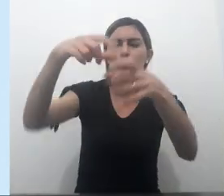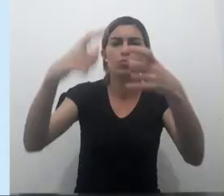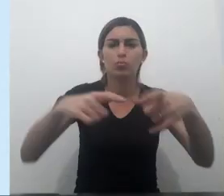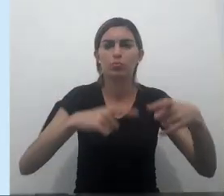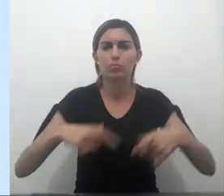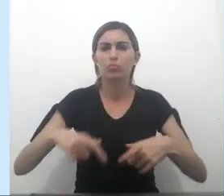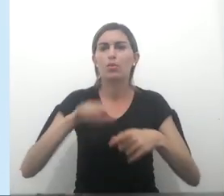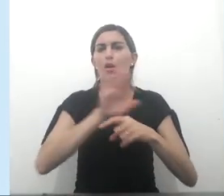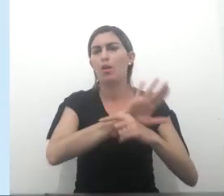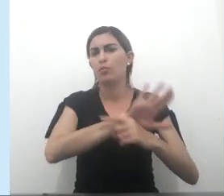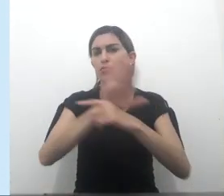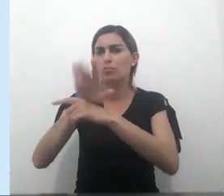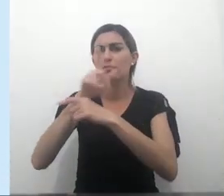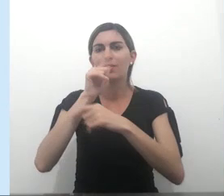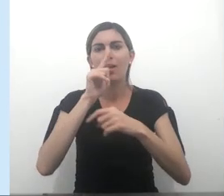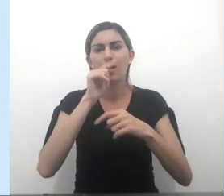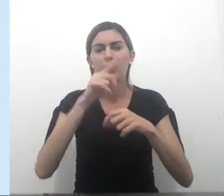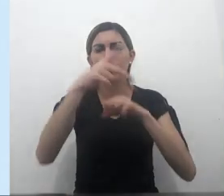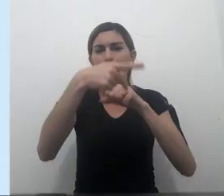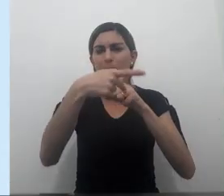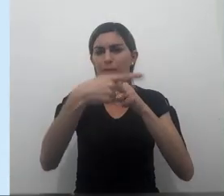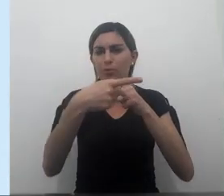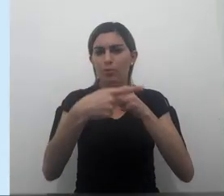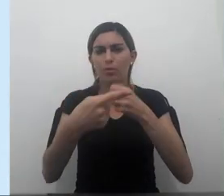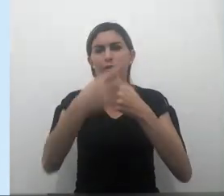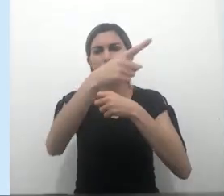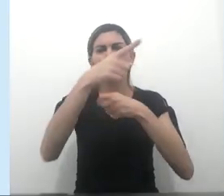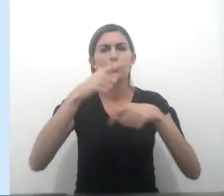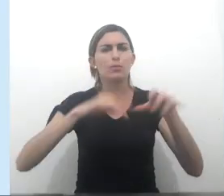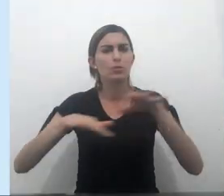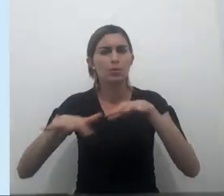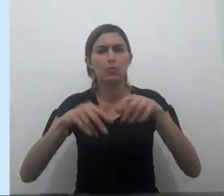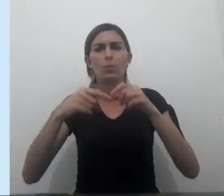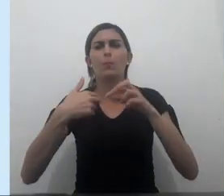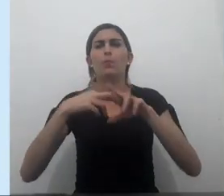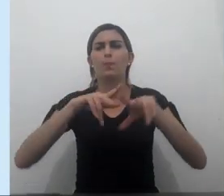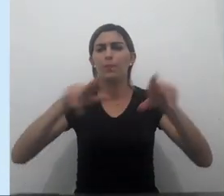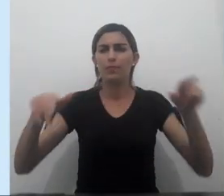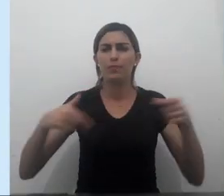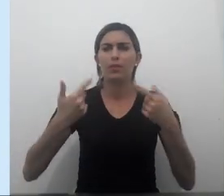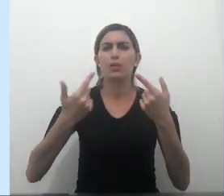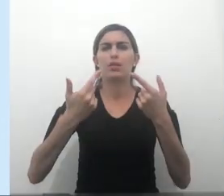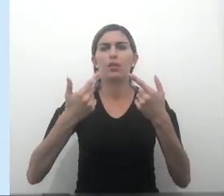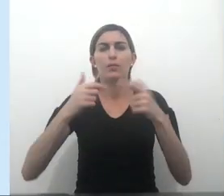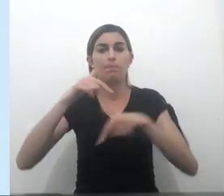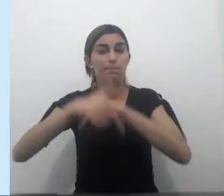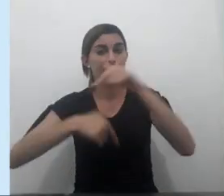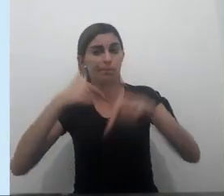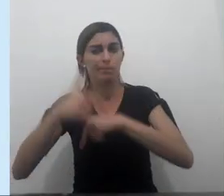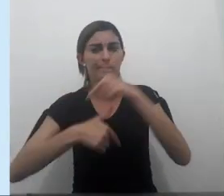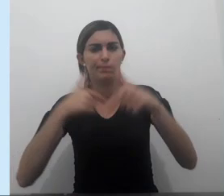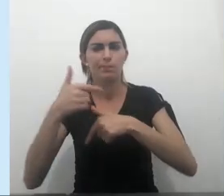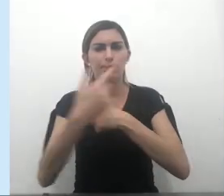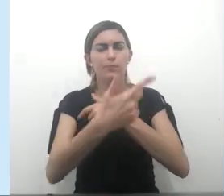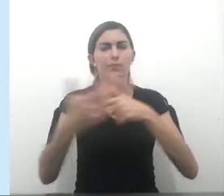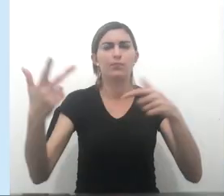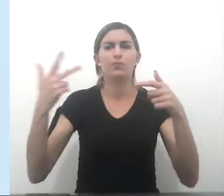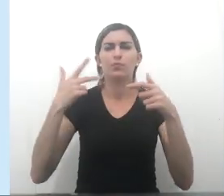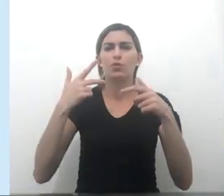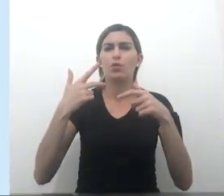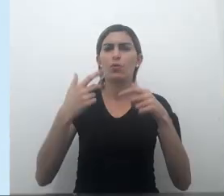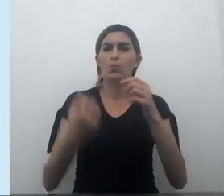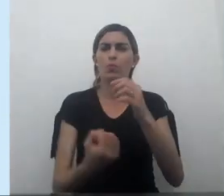alguns cultivos, né? A região lá de Petrolina, que tem uma dinâmica bastante ativa com